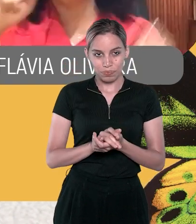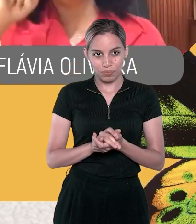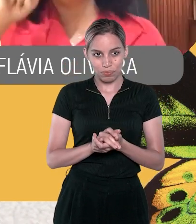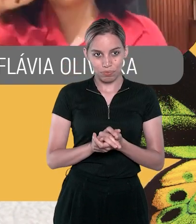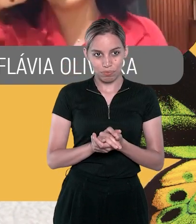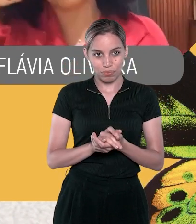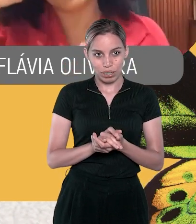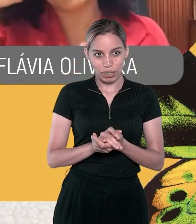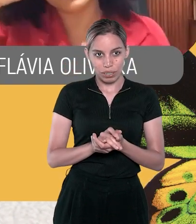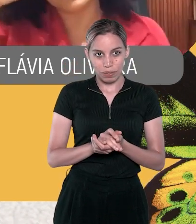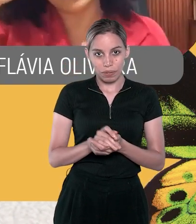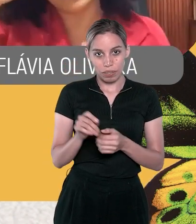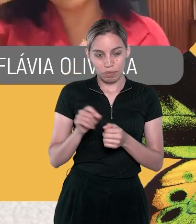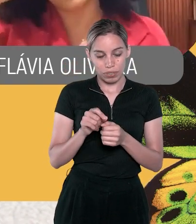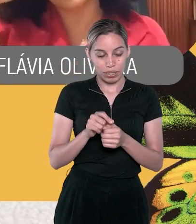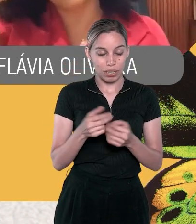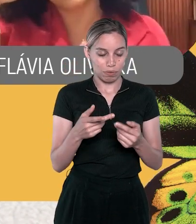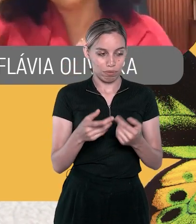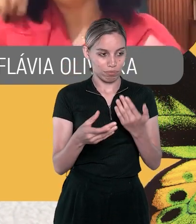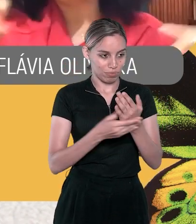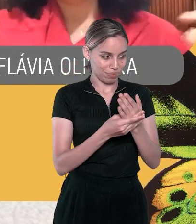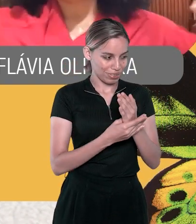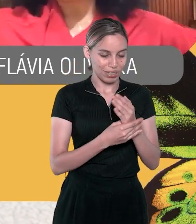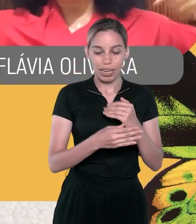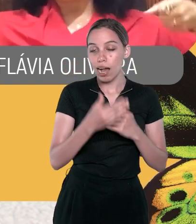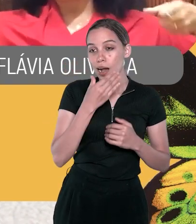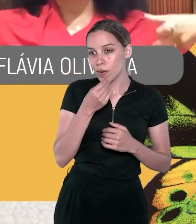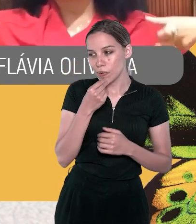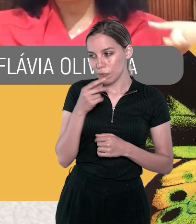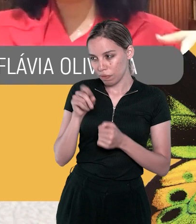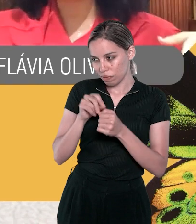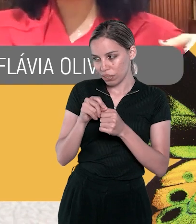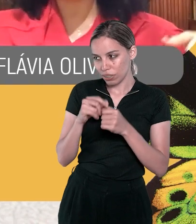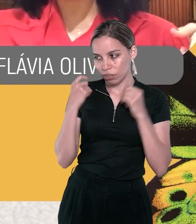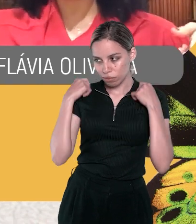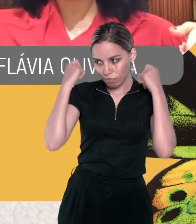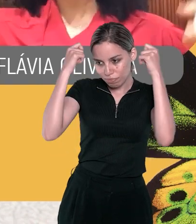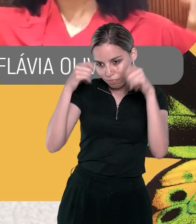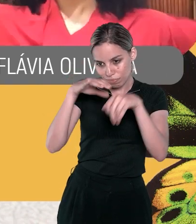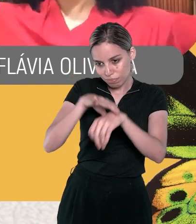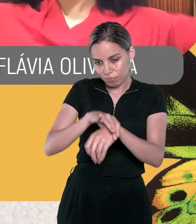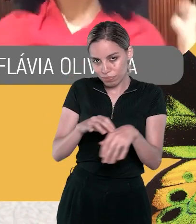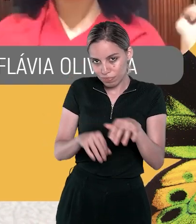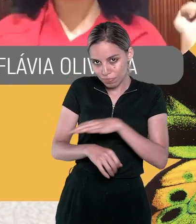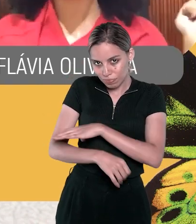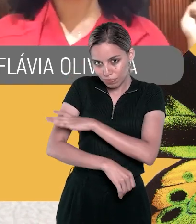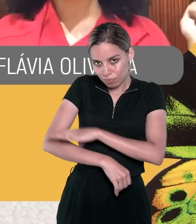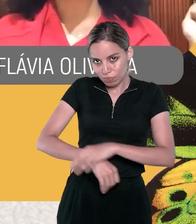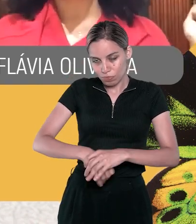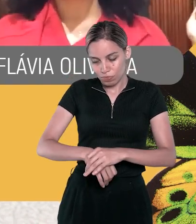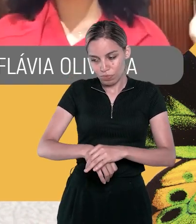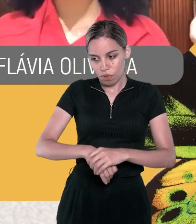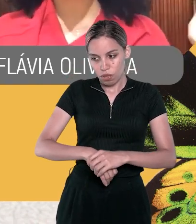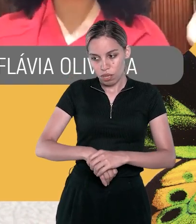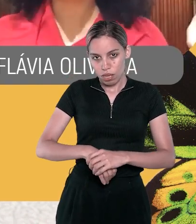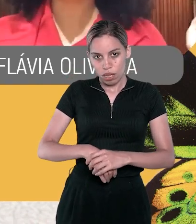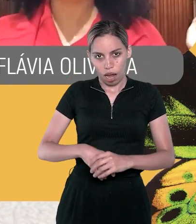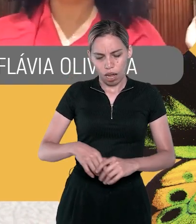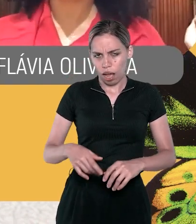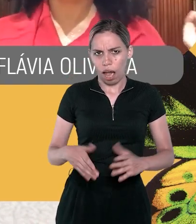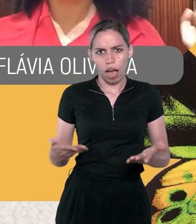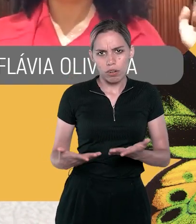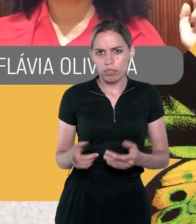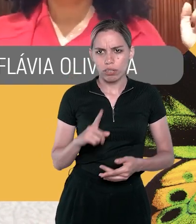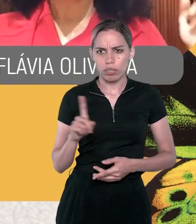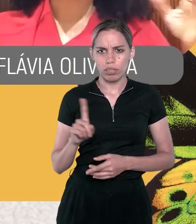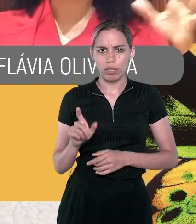de invisibilidade que você traz no livro. É um movimento meio coletivo de tirar o